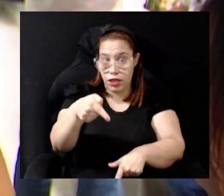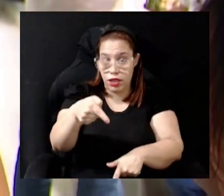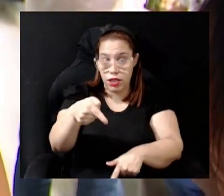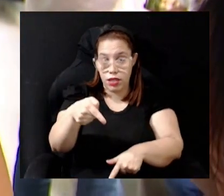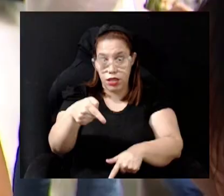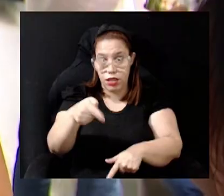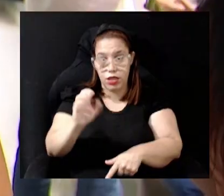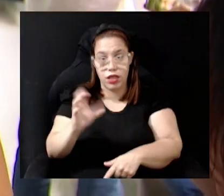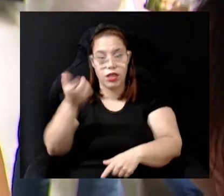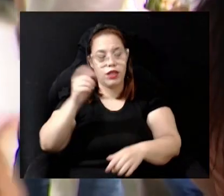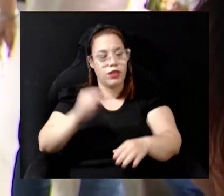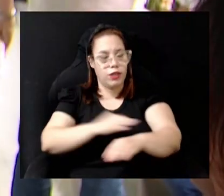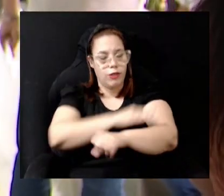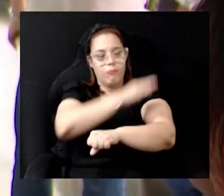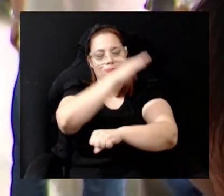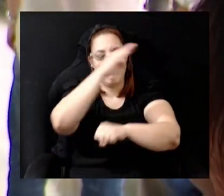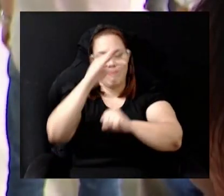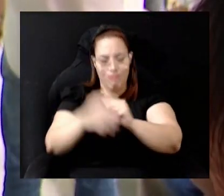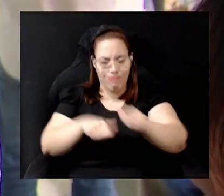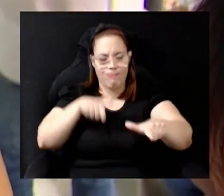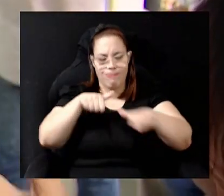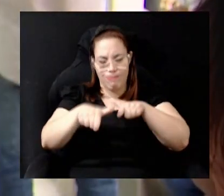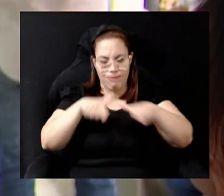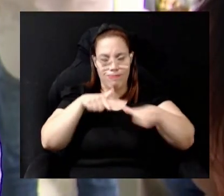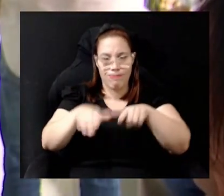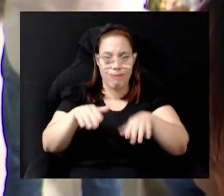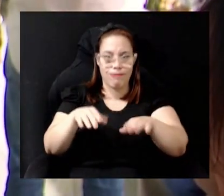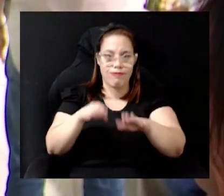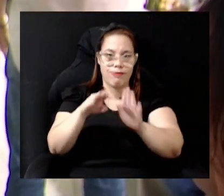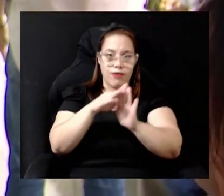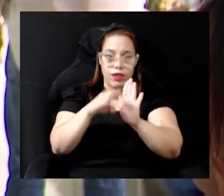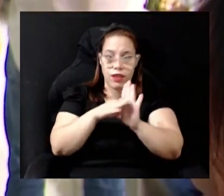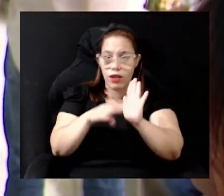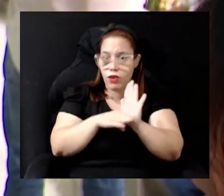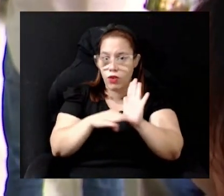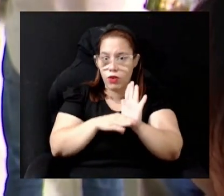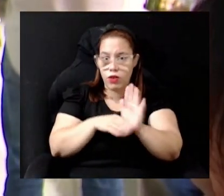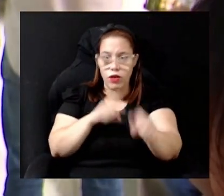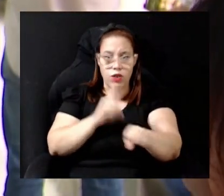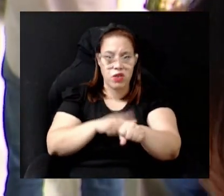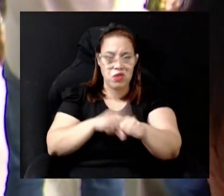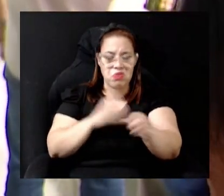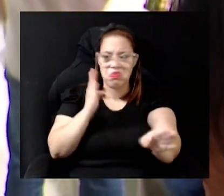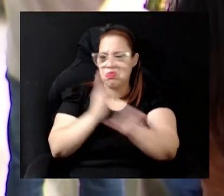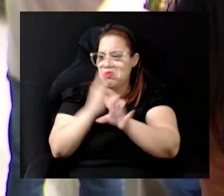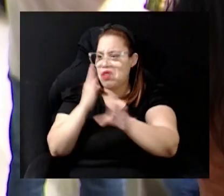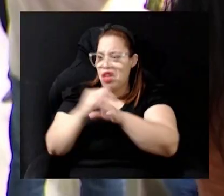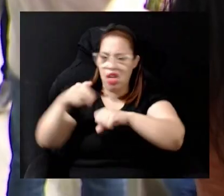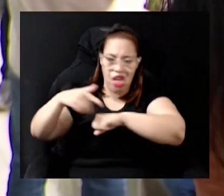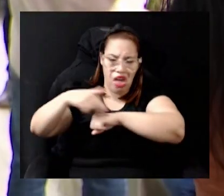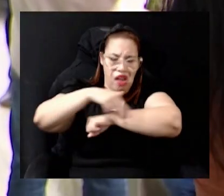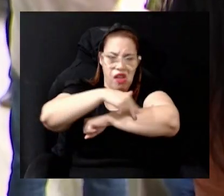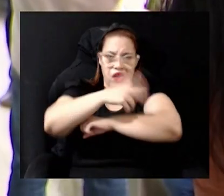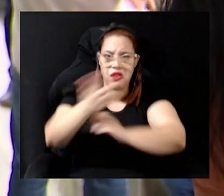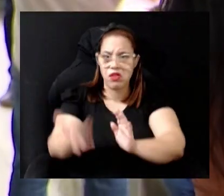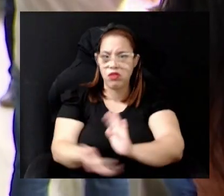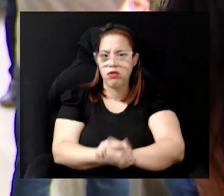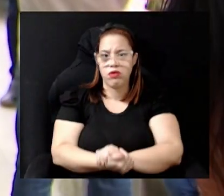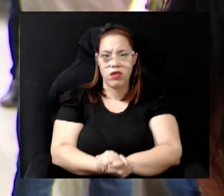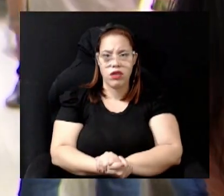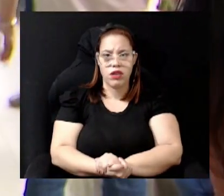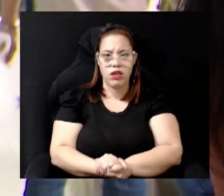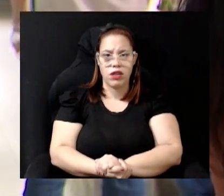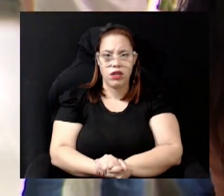os dias em horários diferentes, muitas vezes, e não se encontra nem nos corredores com os outros setores. E aí é muito importante